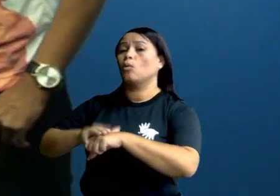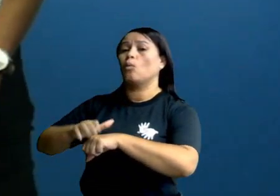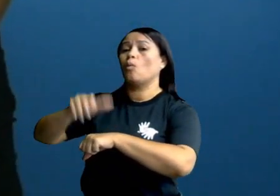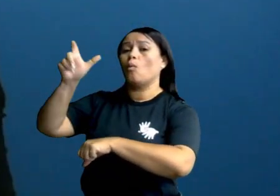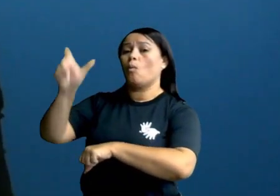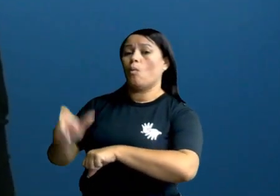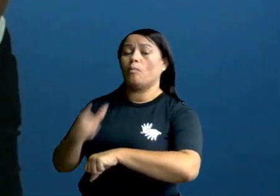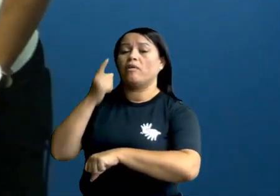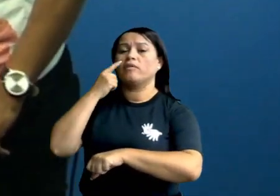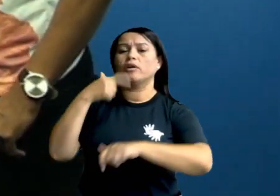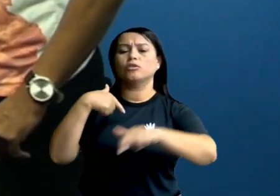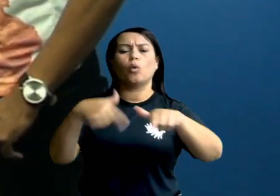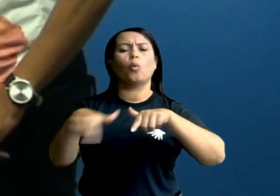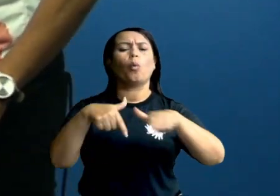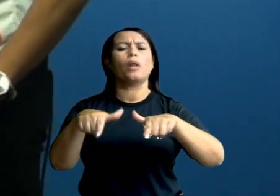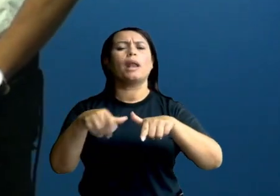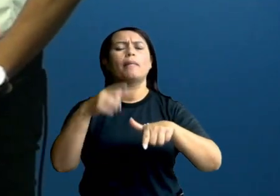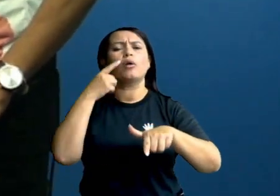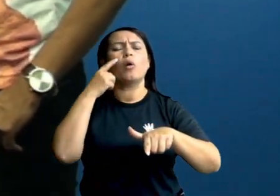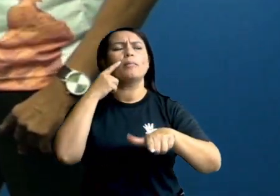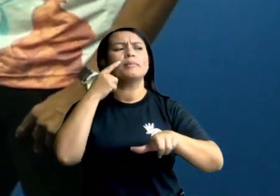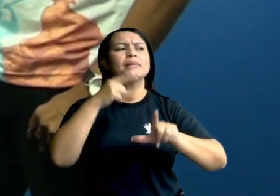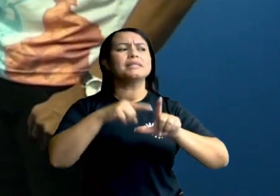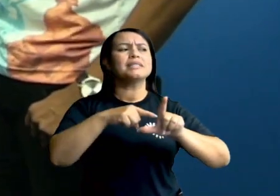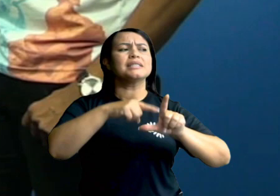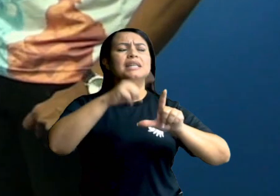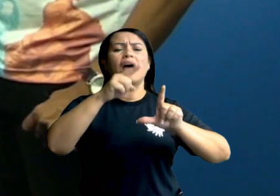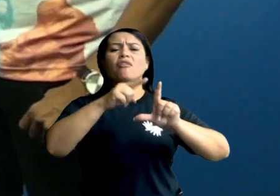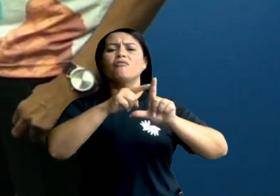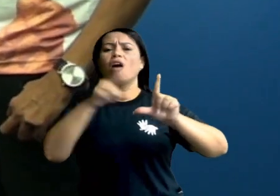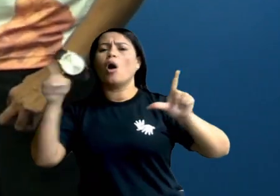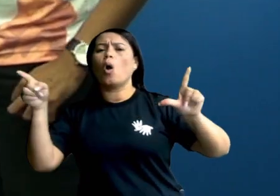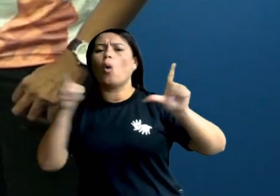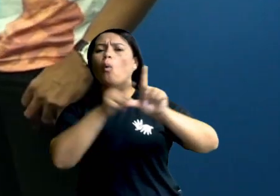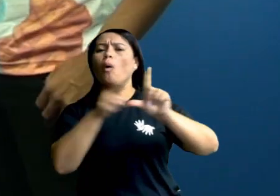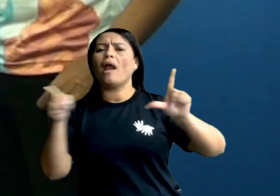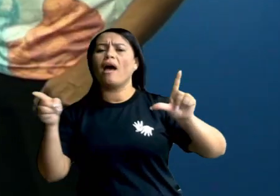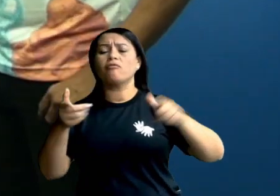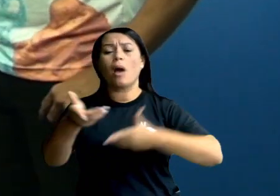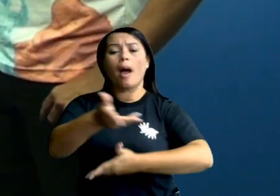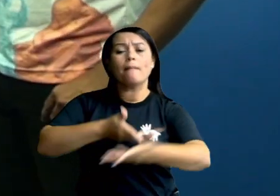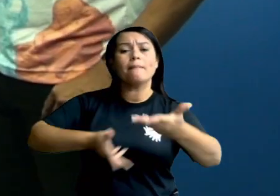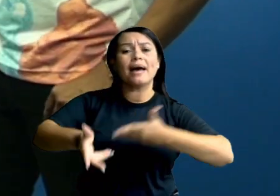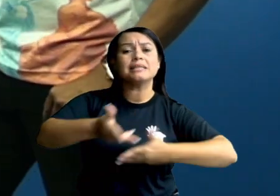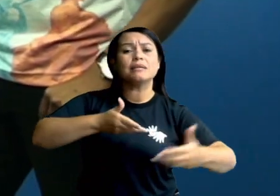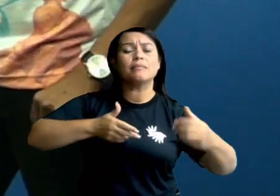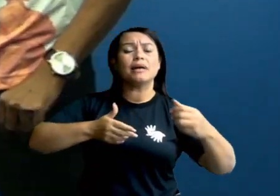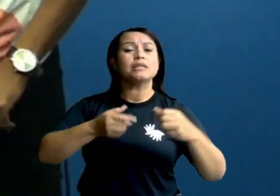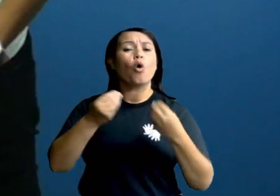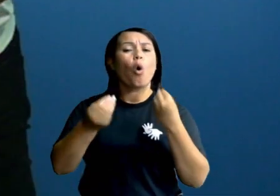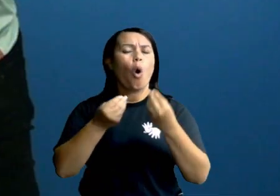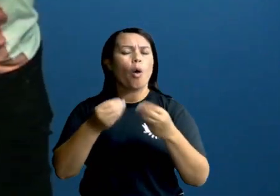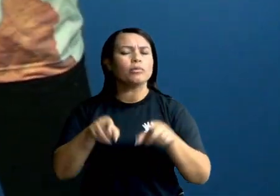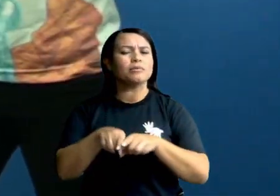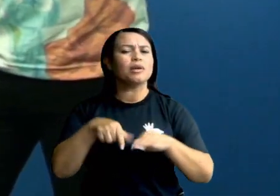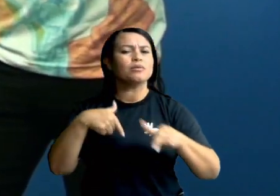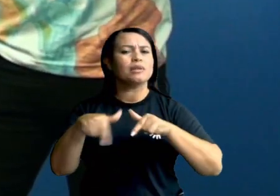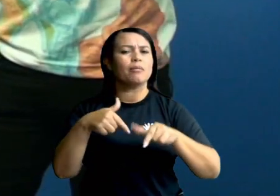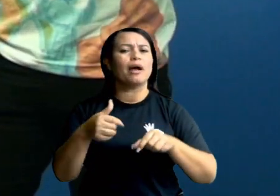Então, esse gráfico aqui, por exemplo, ele mostra a taxa de participação em percentual da força de trabalho em 2019. Então,